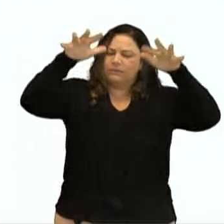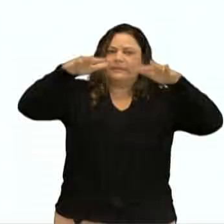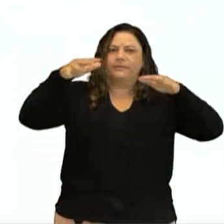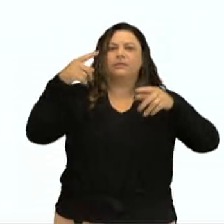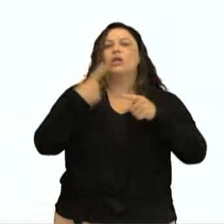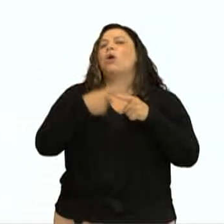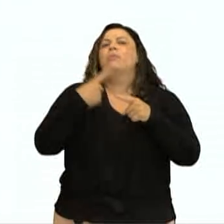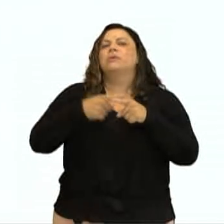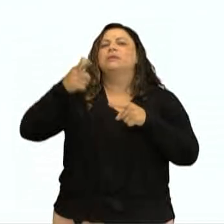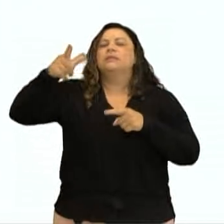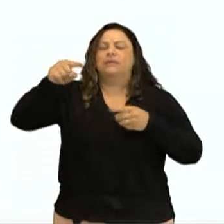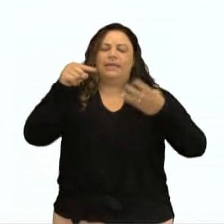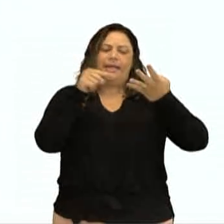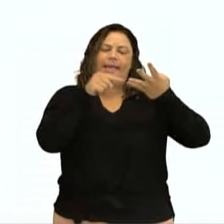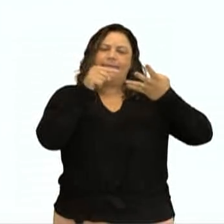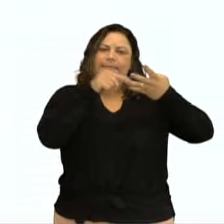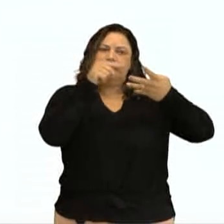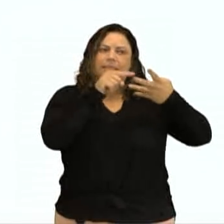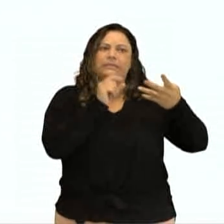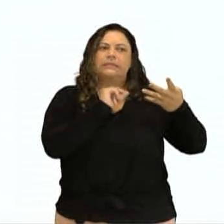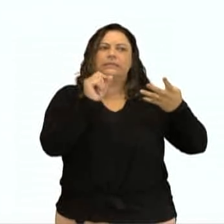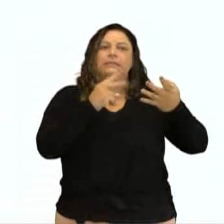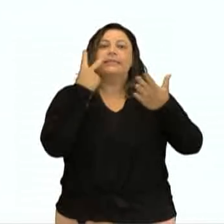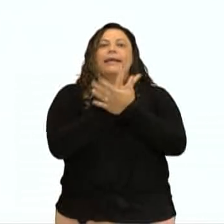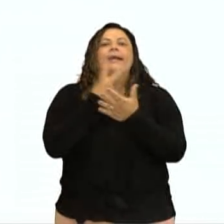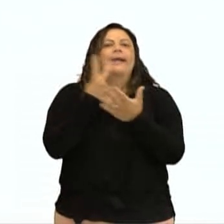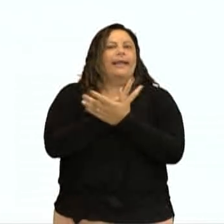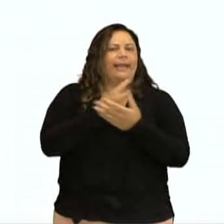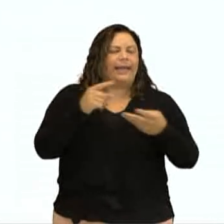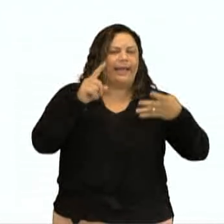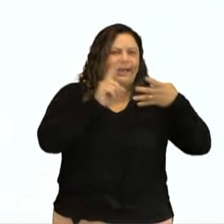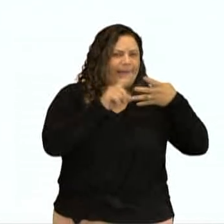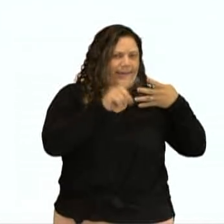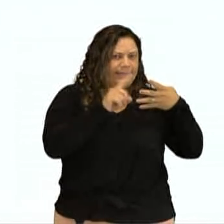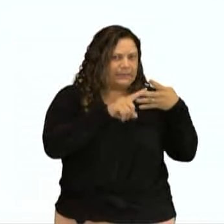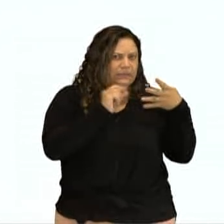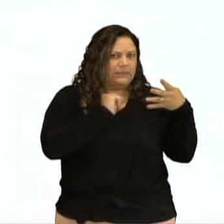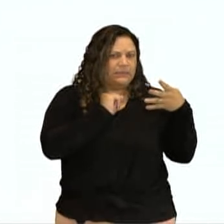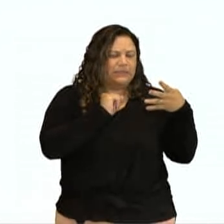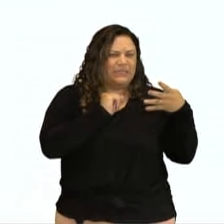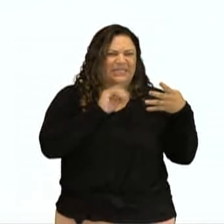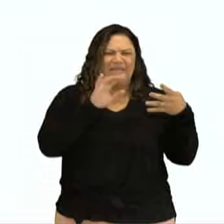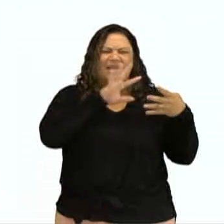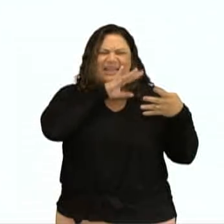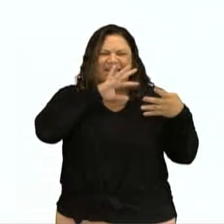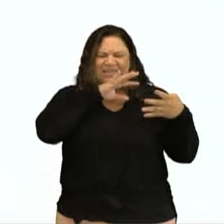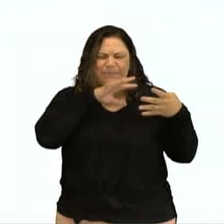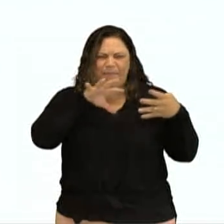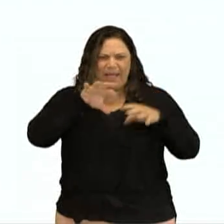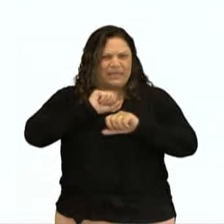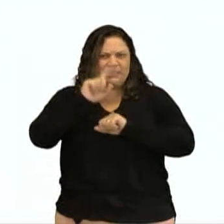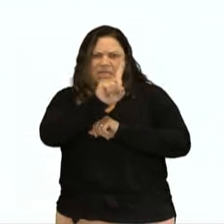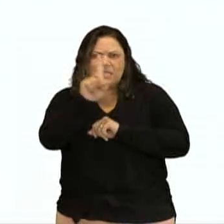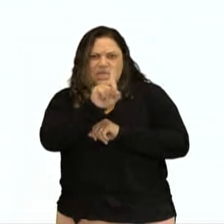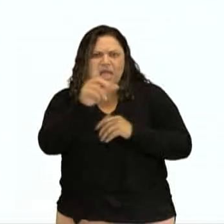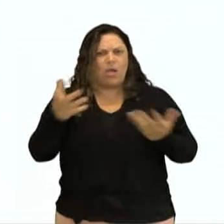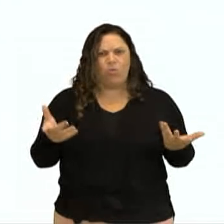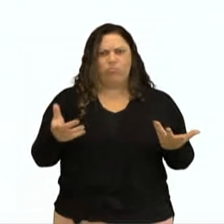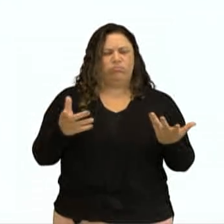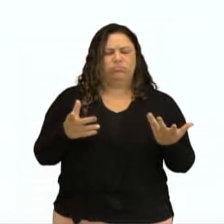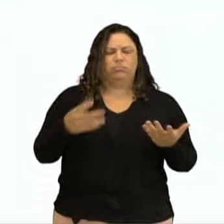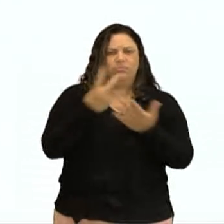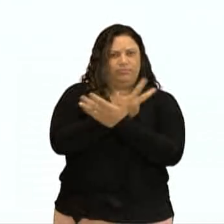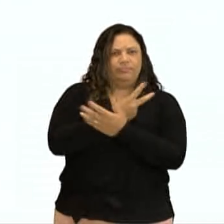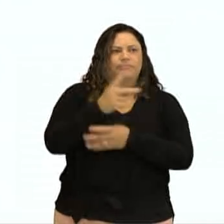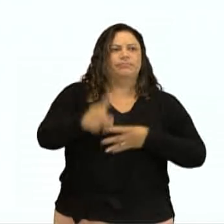estão incorretas? A cólera é transmitida pela urina de animais infectados? Não, essa é a leptospirose, por isso está